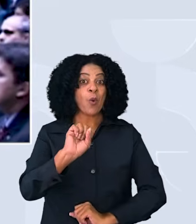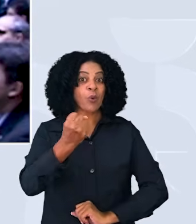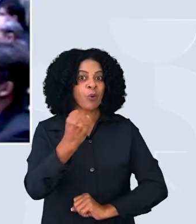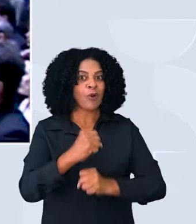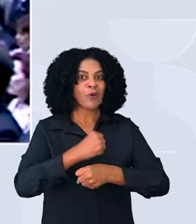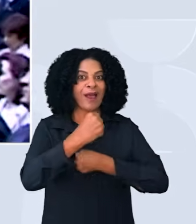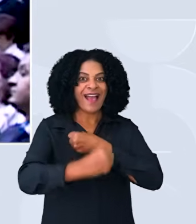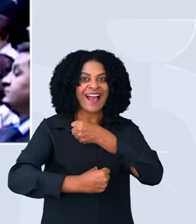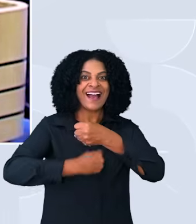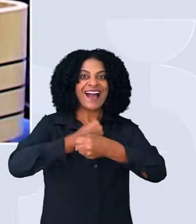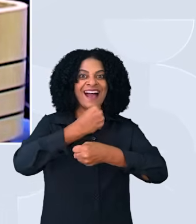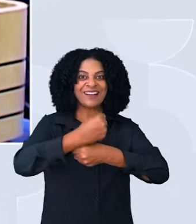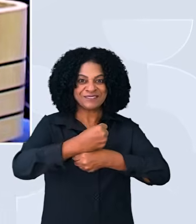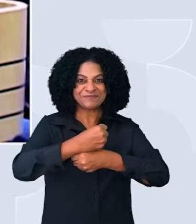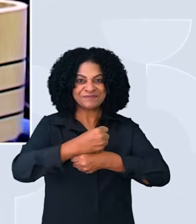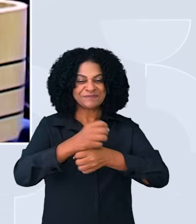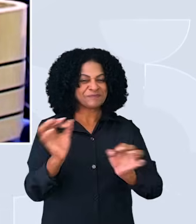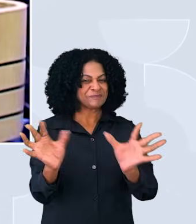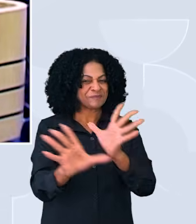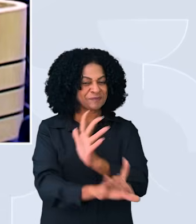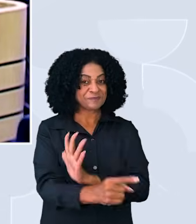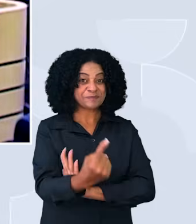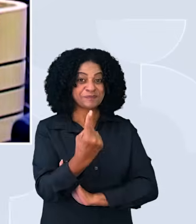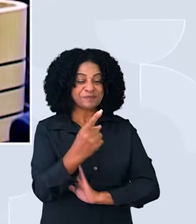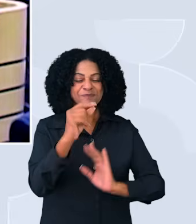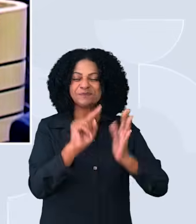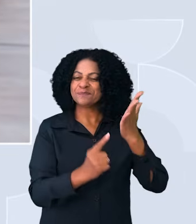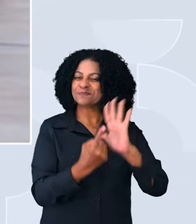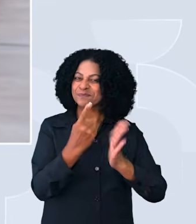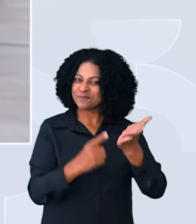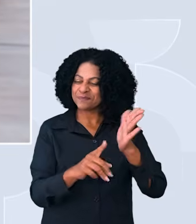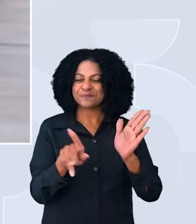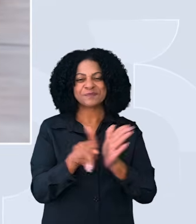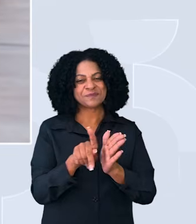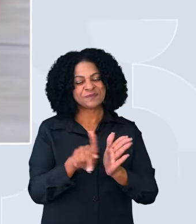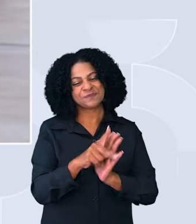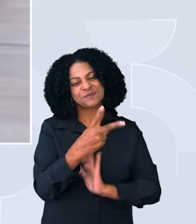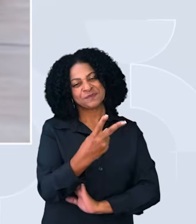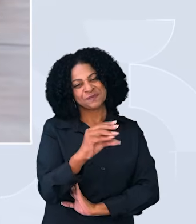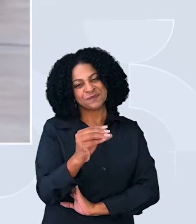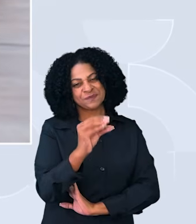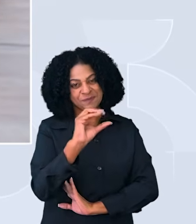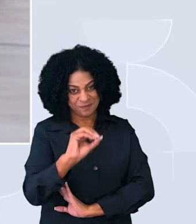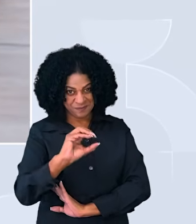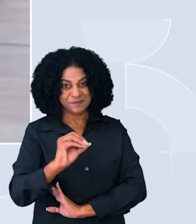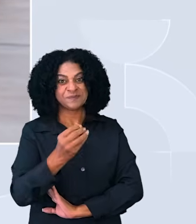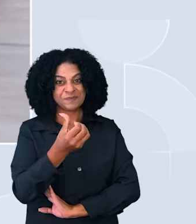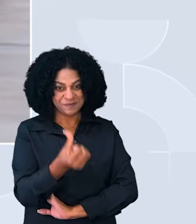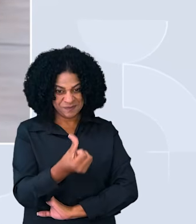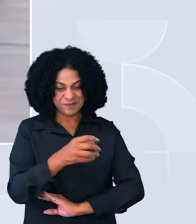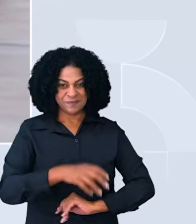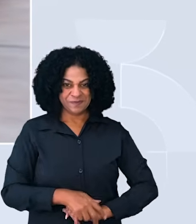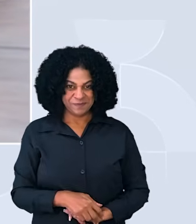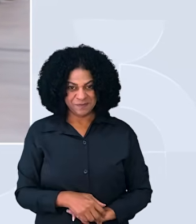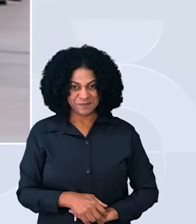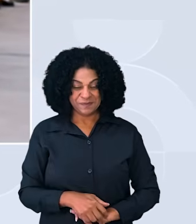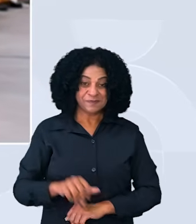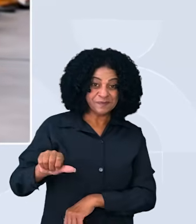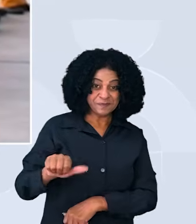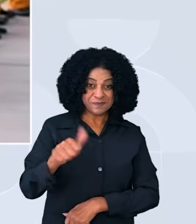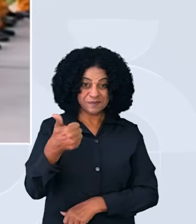anos depois, em 1º de fevereiro de 2006. Foi o primeiro hasteamento da bandeira